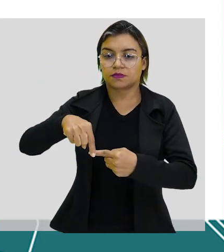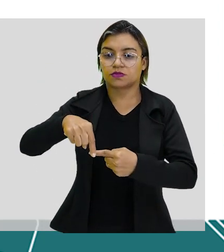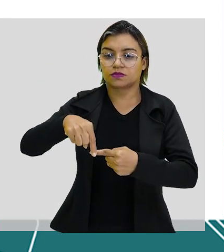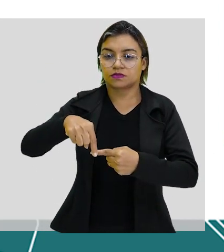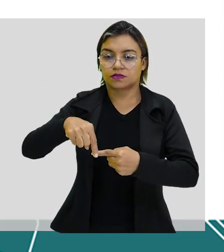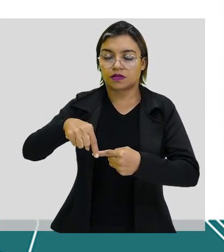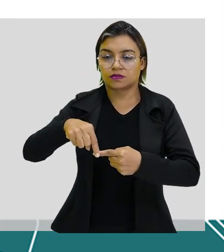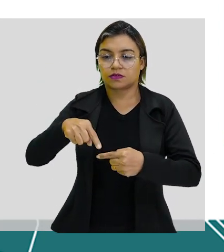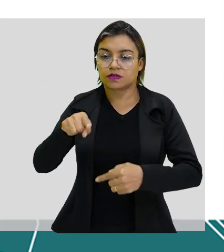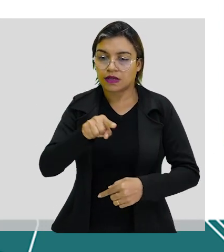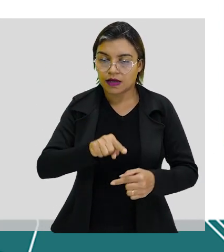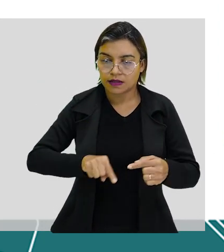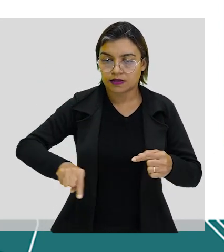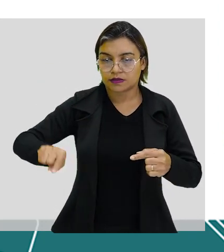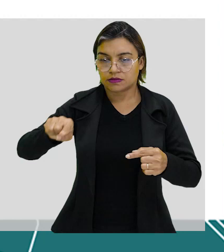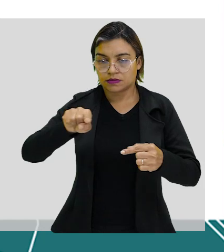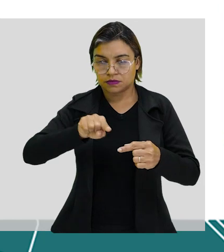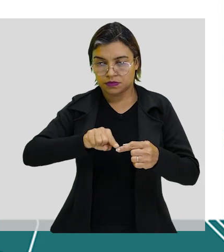do plano.